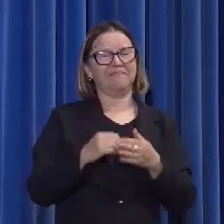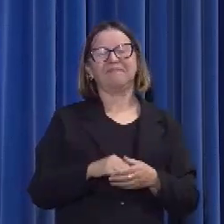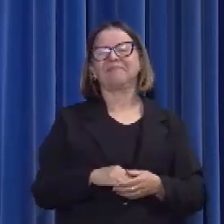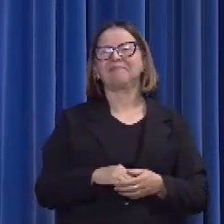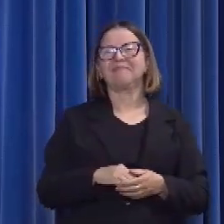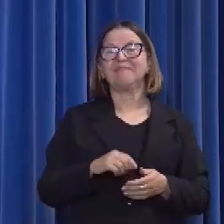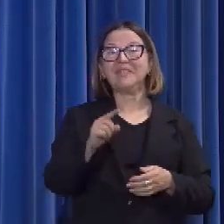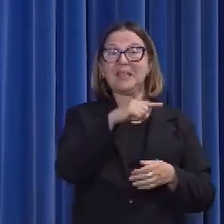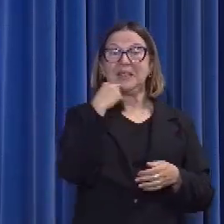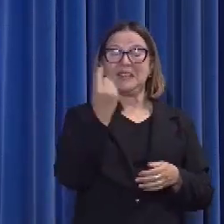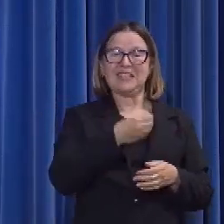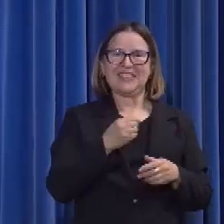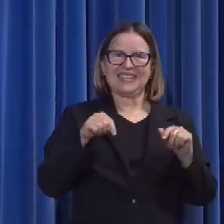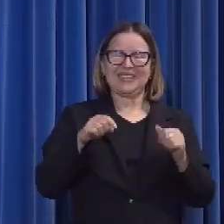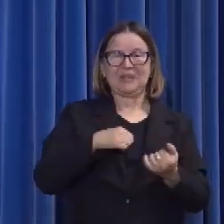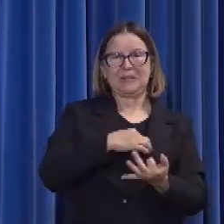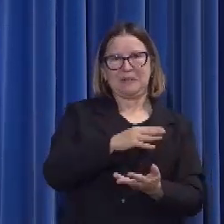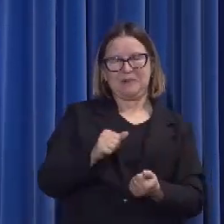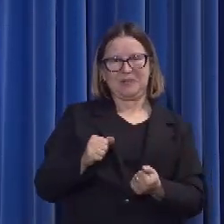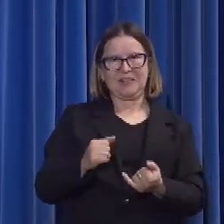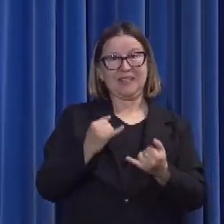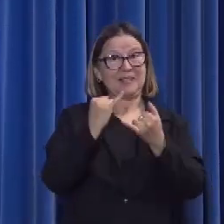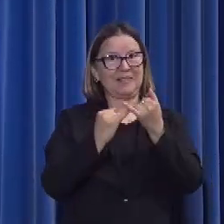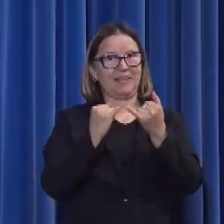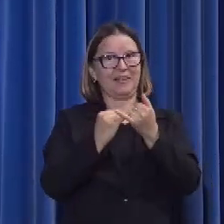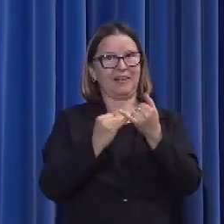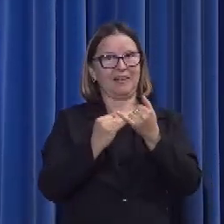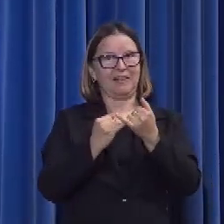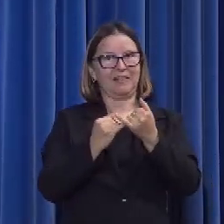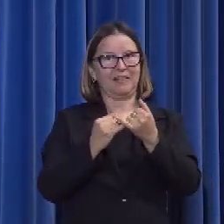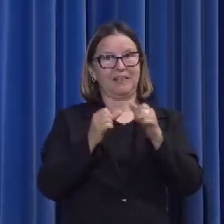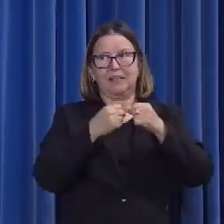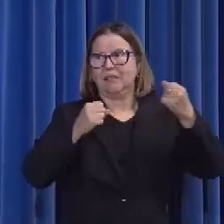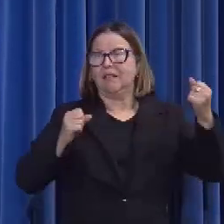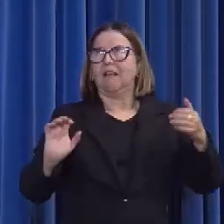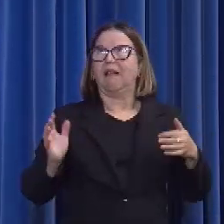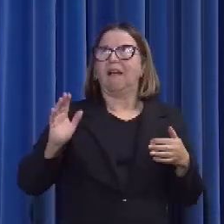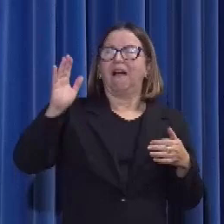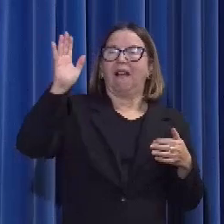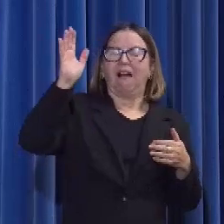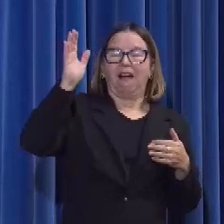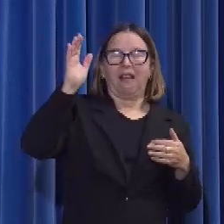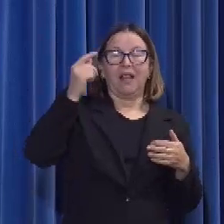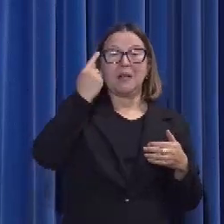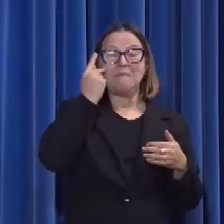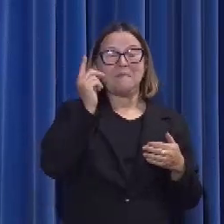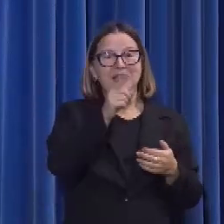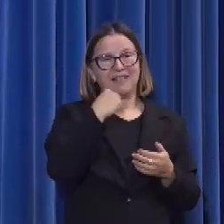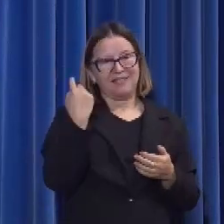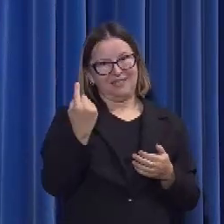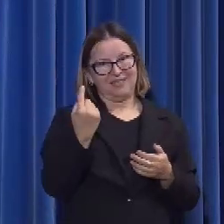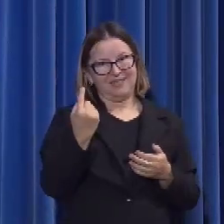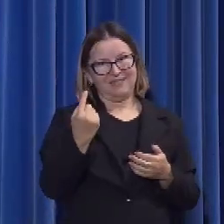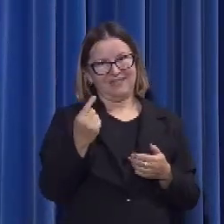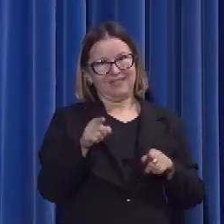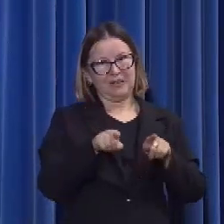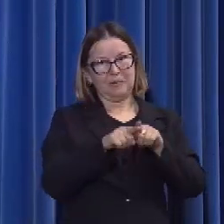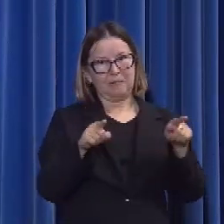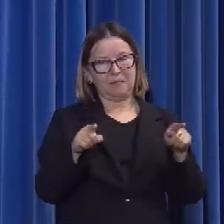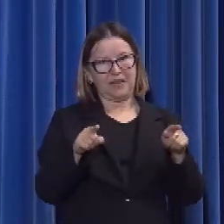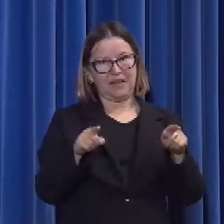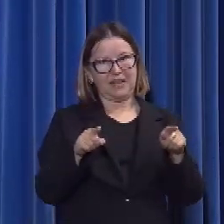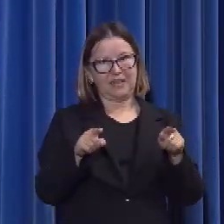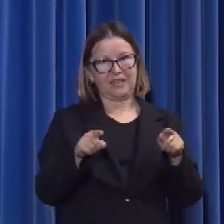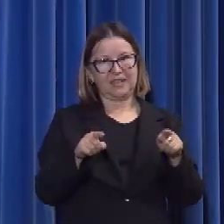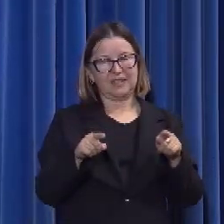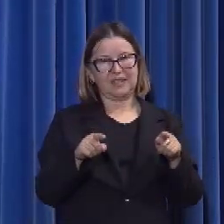Nossa vida neste mundo sempre nos parece ser de grande valor aos nossos olhos, mas quando uma nova vida,